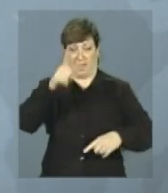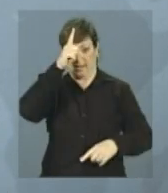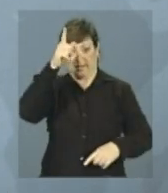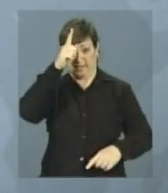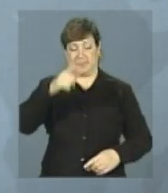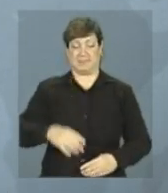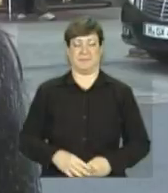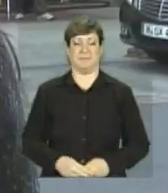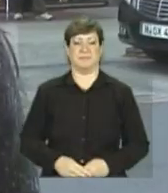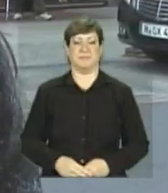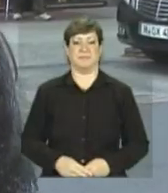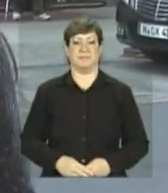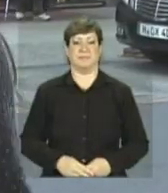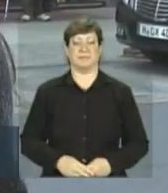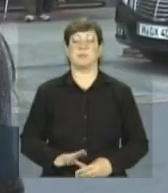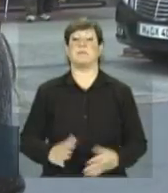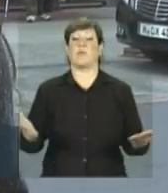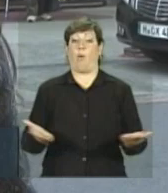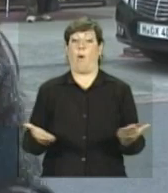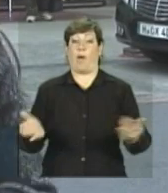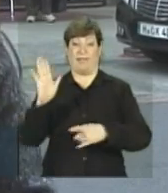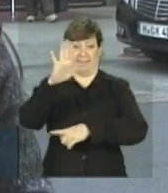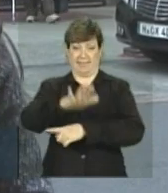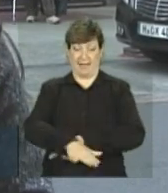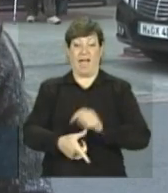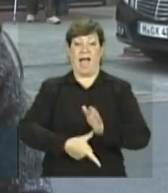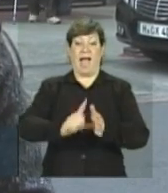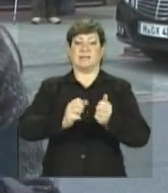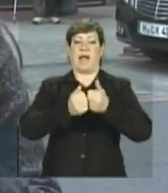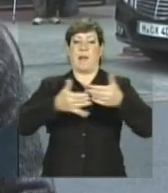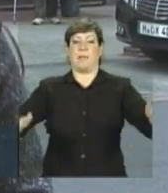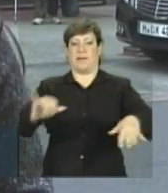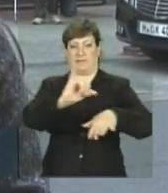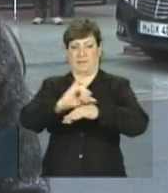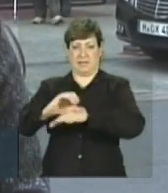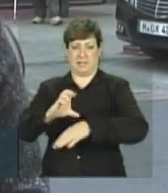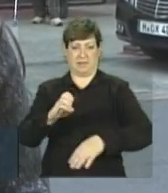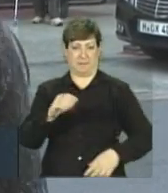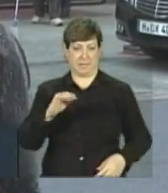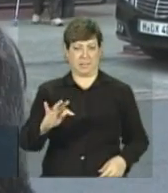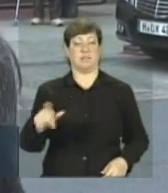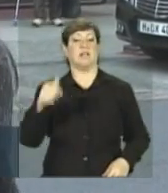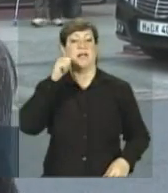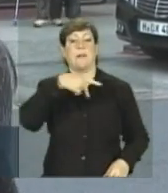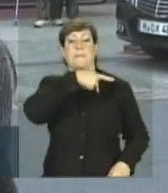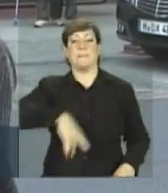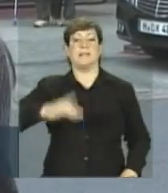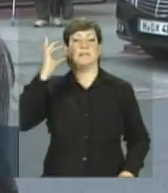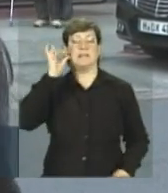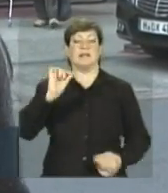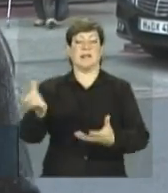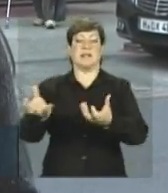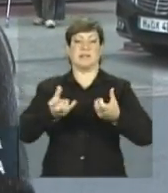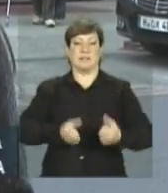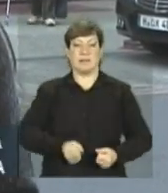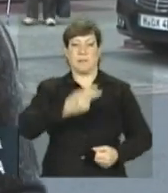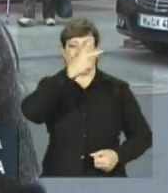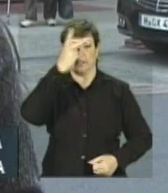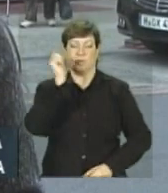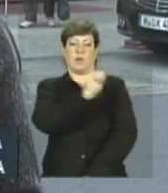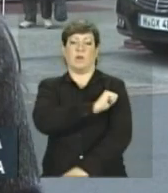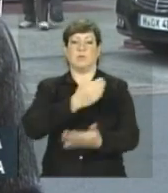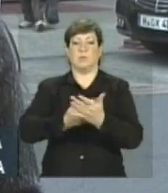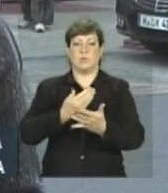Hanover. Hoje à tarde, antes da abertura da feira CeBIT, a presidenta Dilma Rousseff recebe